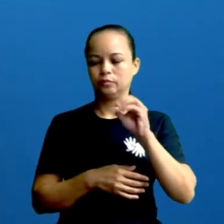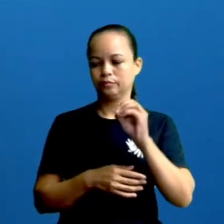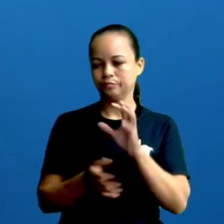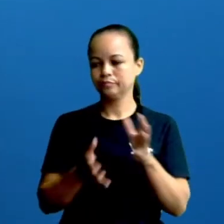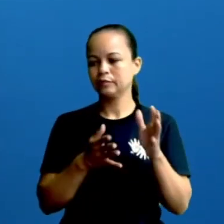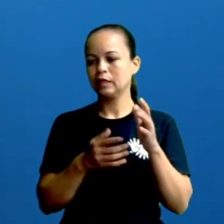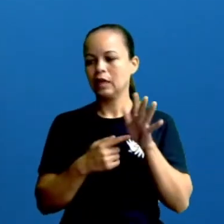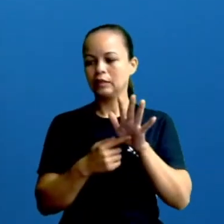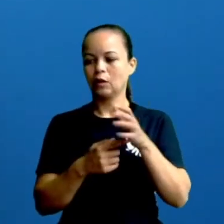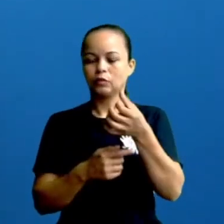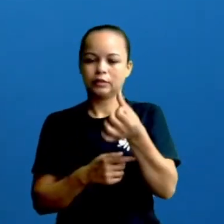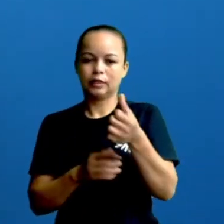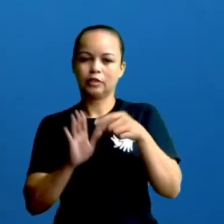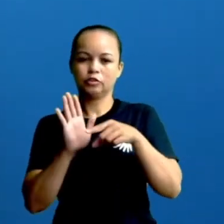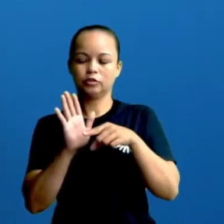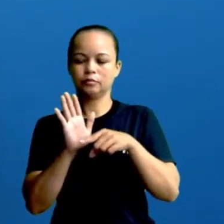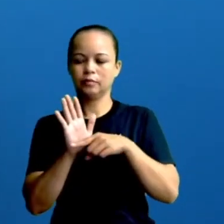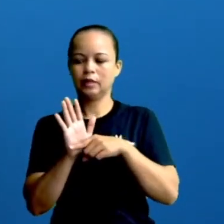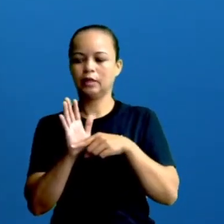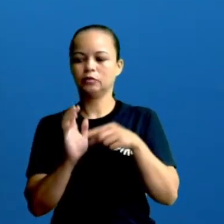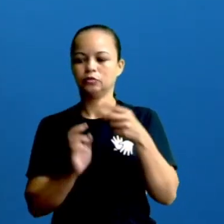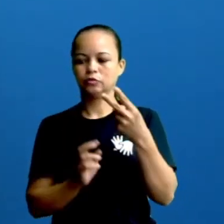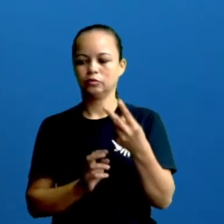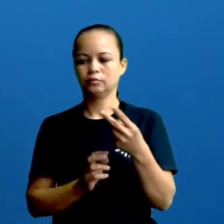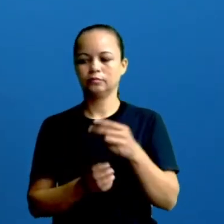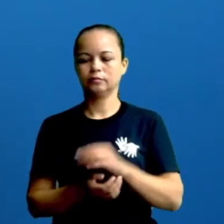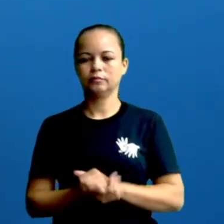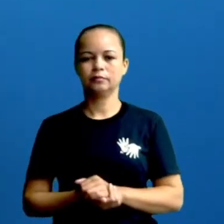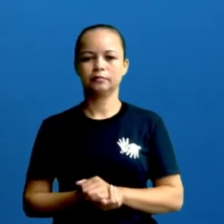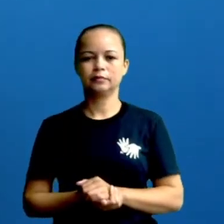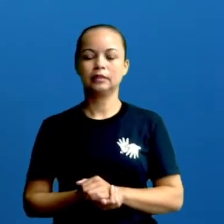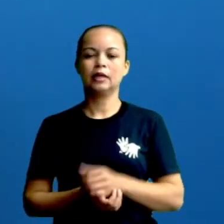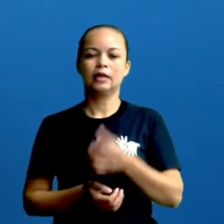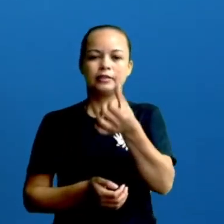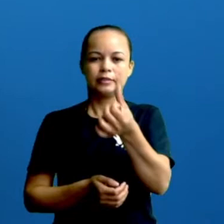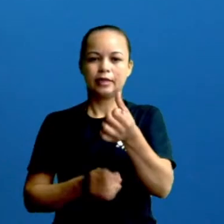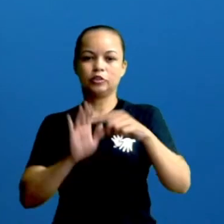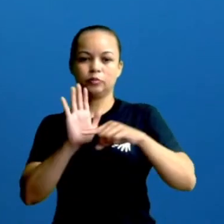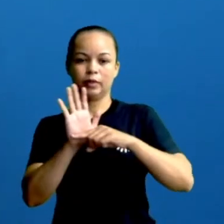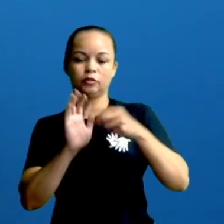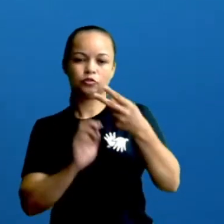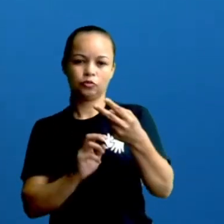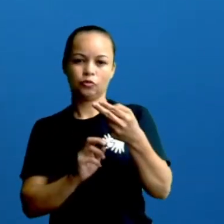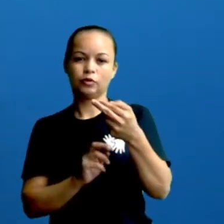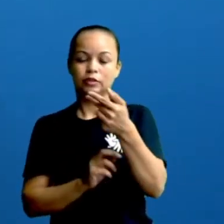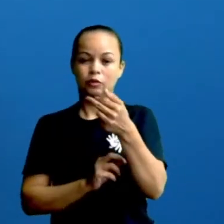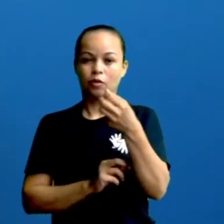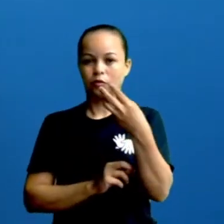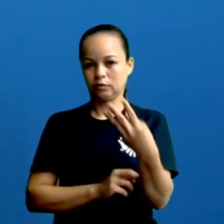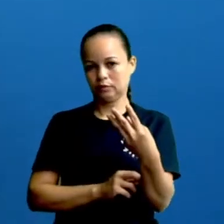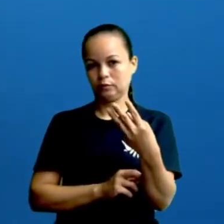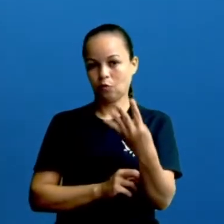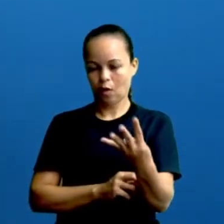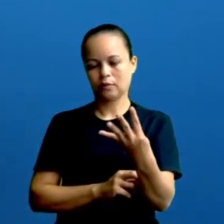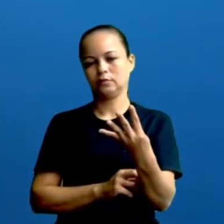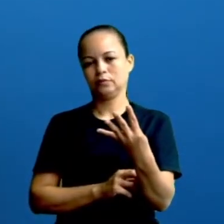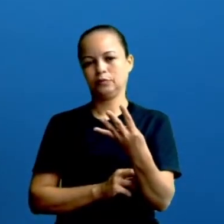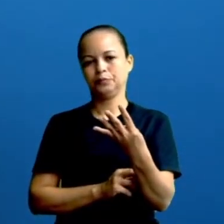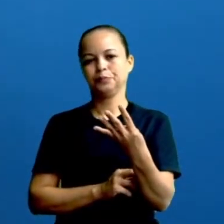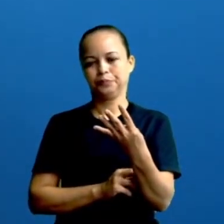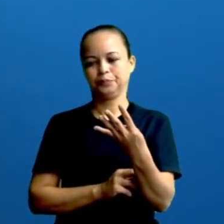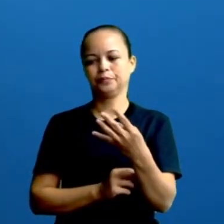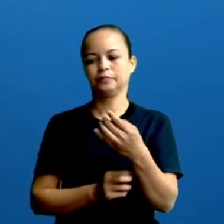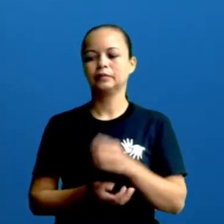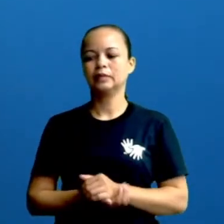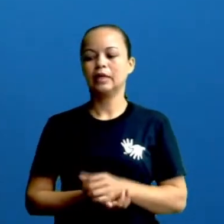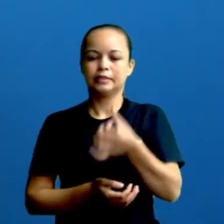menos 2 vai dar 3. Ou vai dar 4, perdão, gente. 6 menos 2,